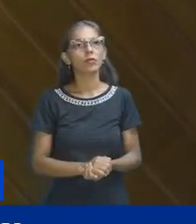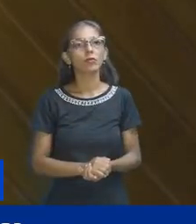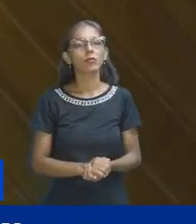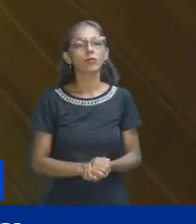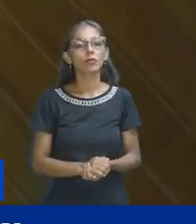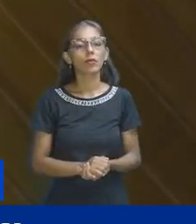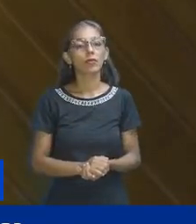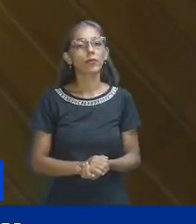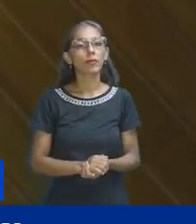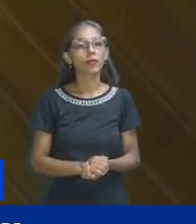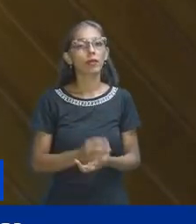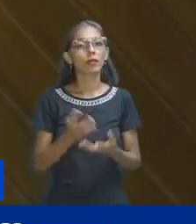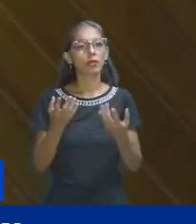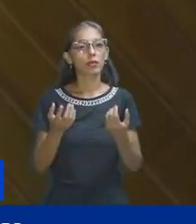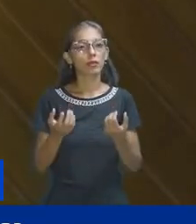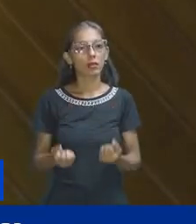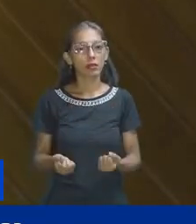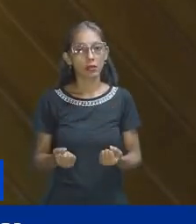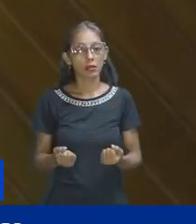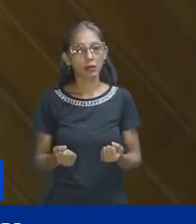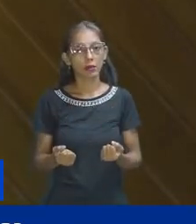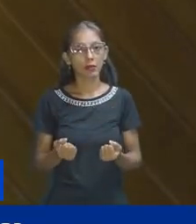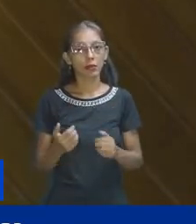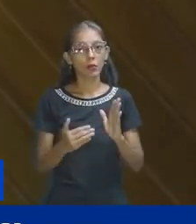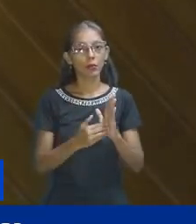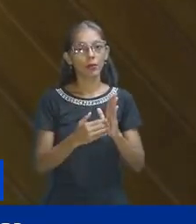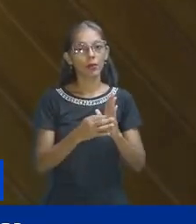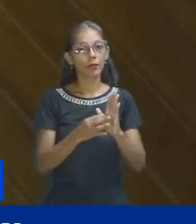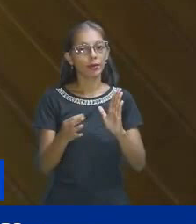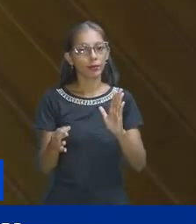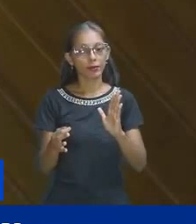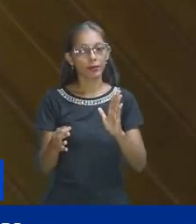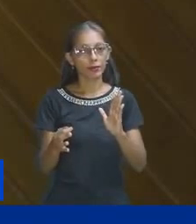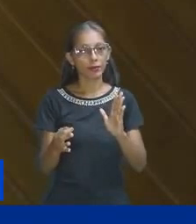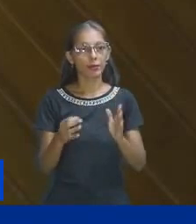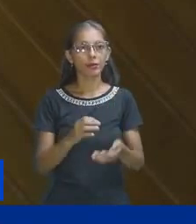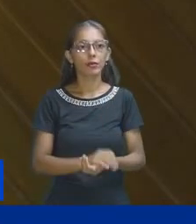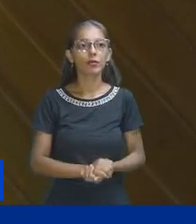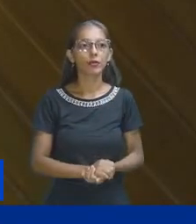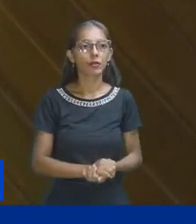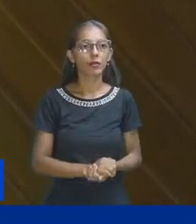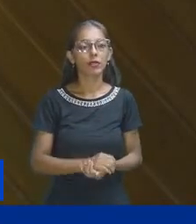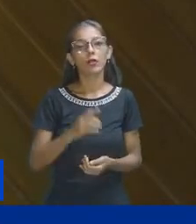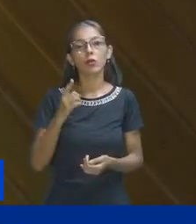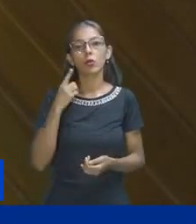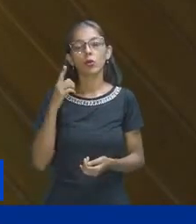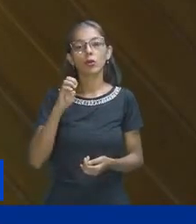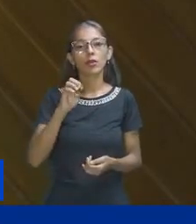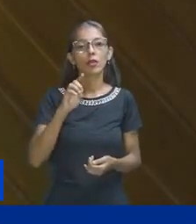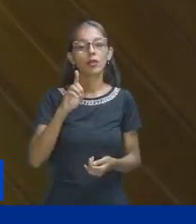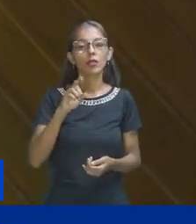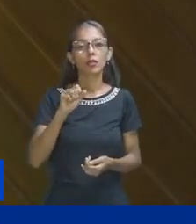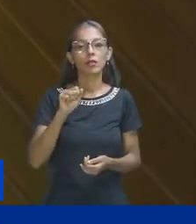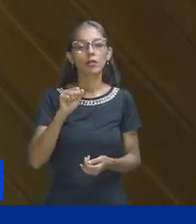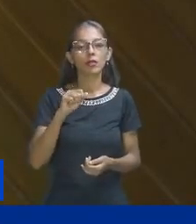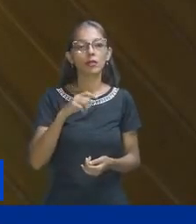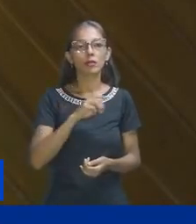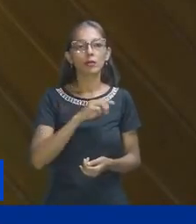Acolhendo esse parecer ministerial, o doutor Eduardo Navarro, ele absolveu